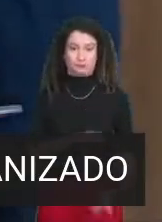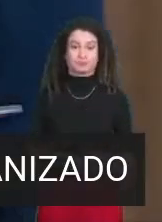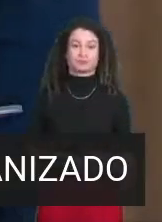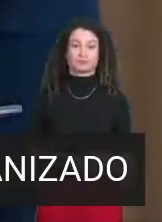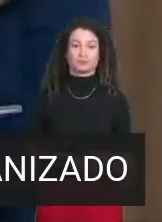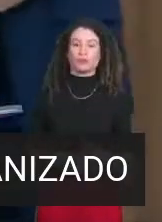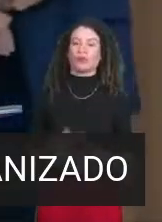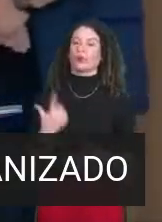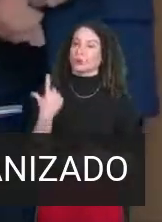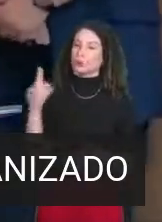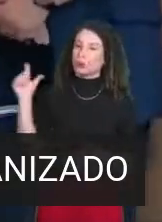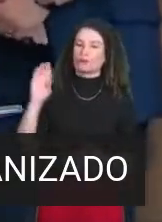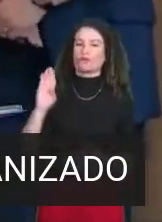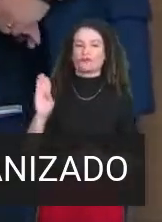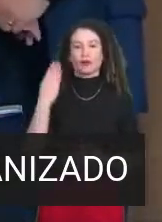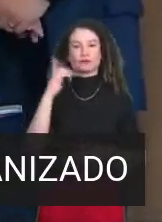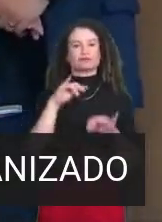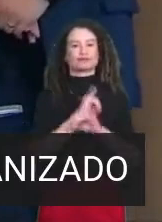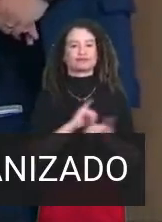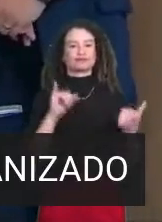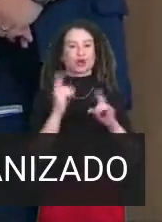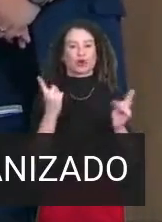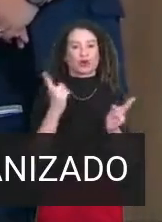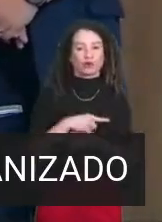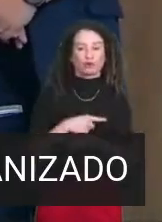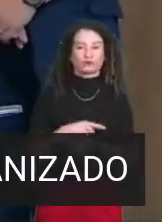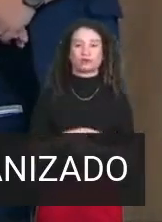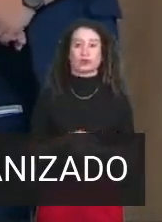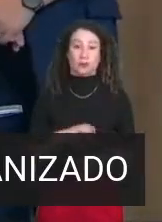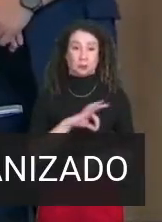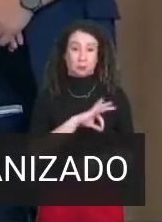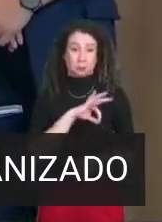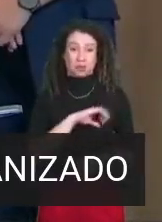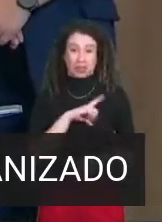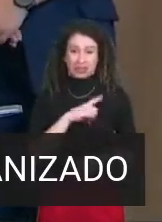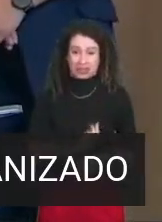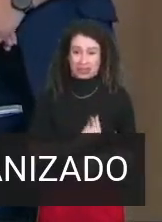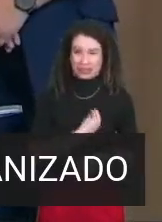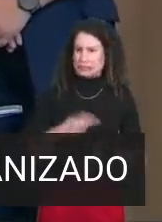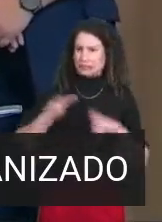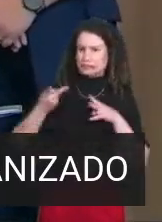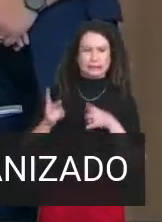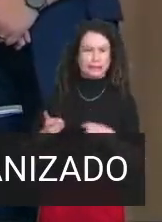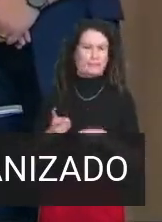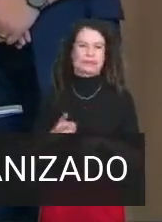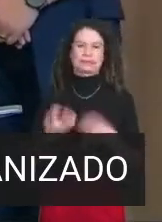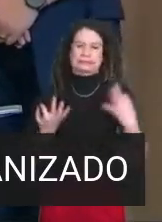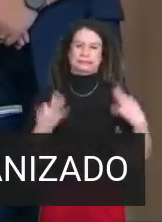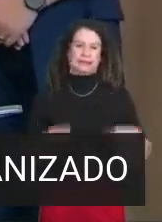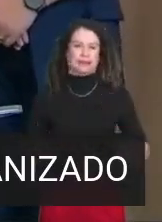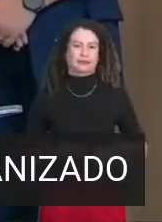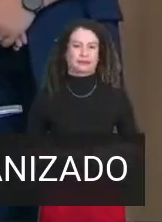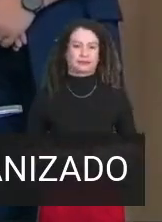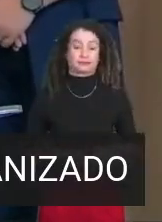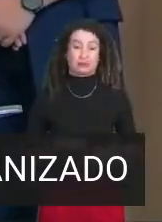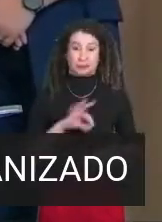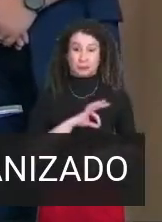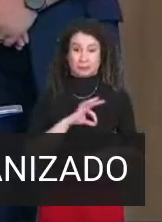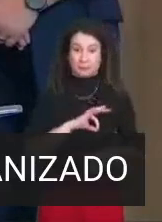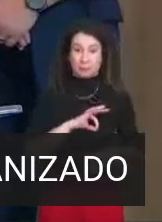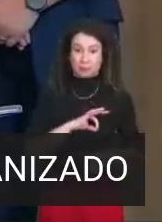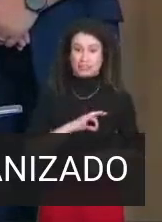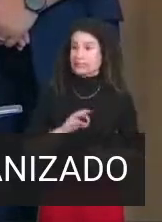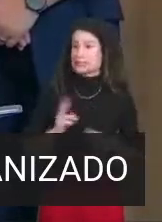Outra falsa contradição. As polícias estão sempre certas. As polícias estão